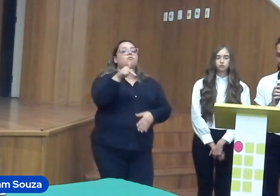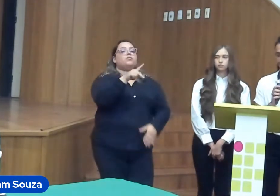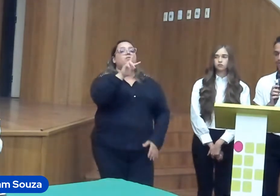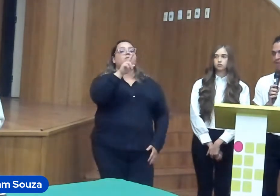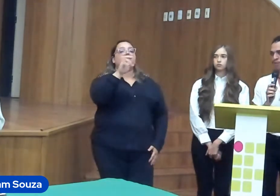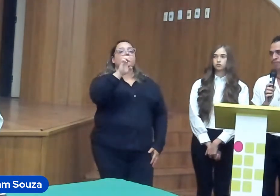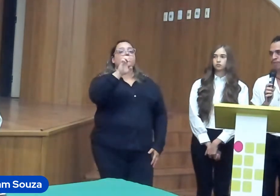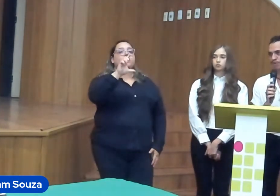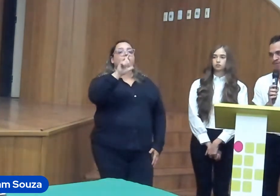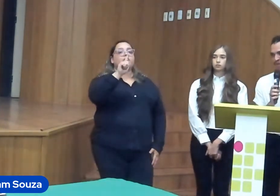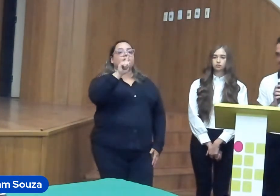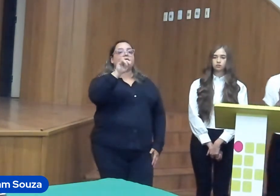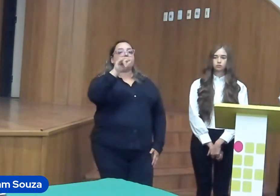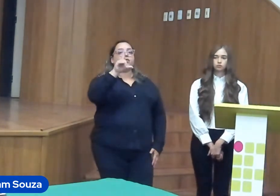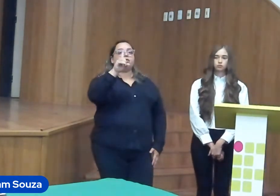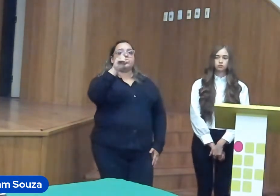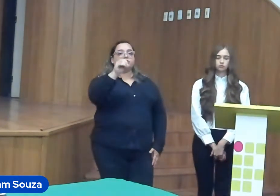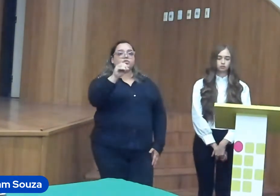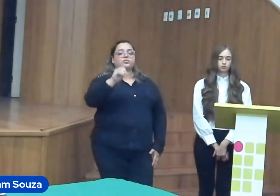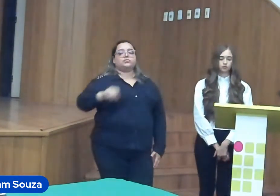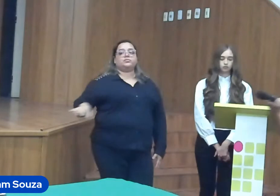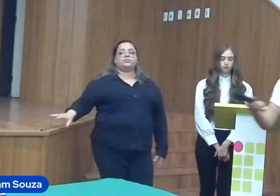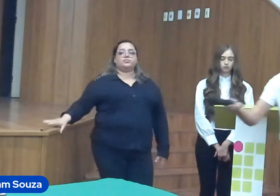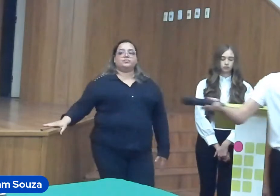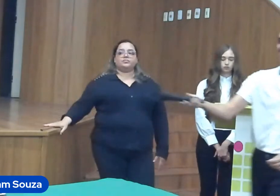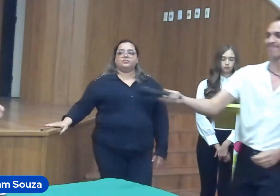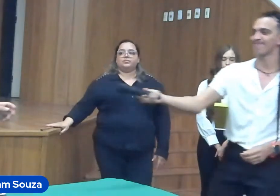para fazer o seu pronunciamento.